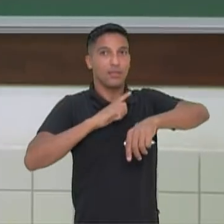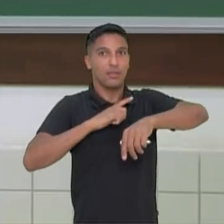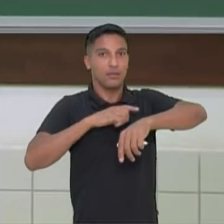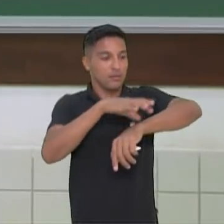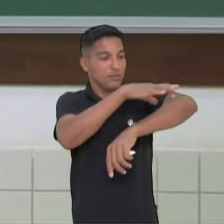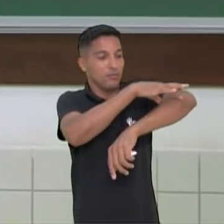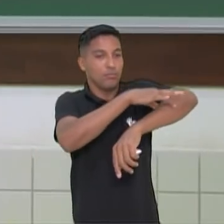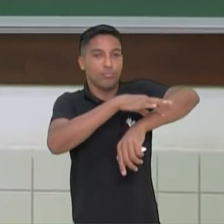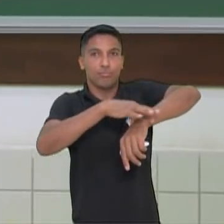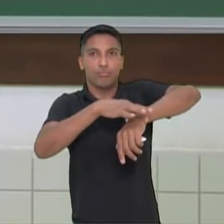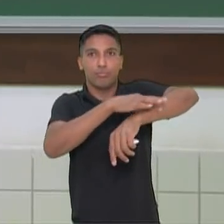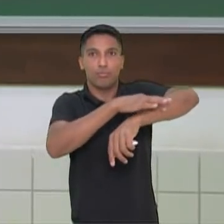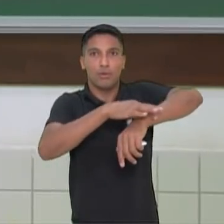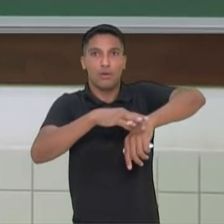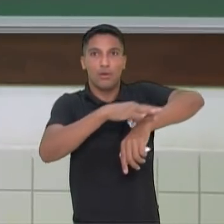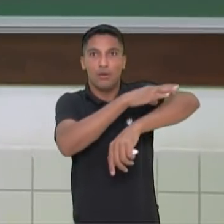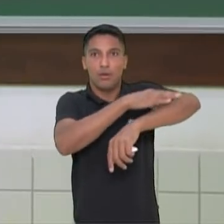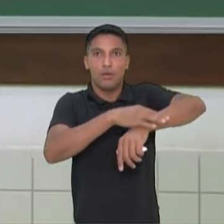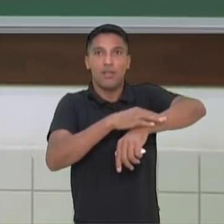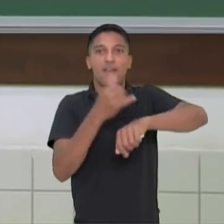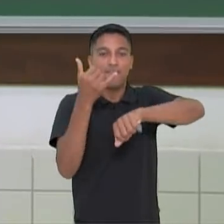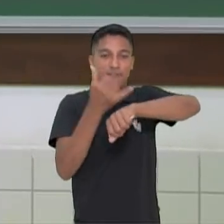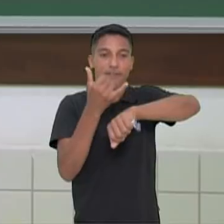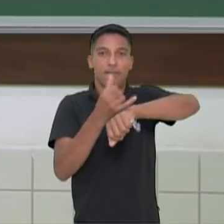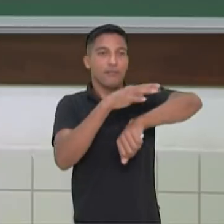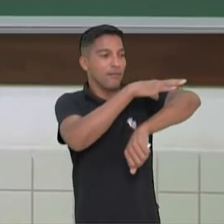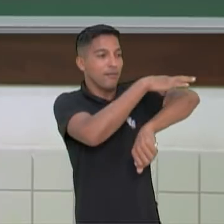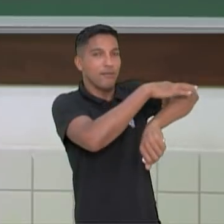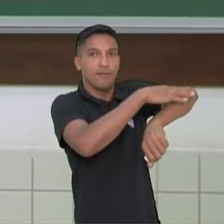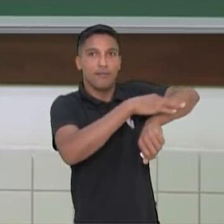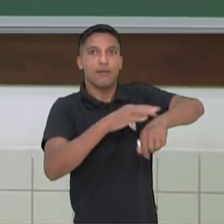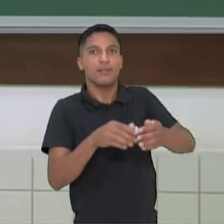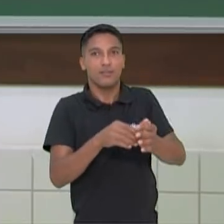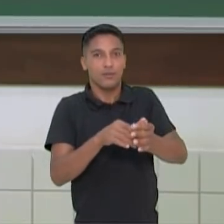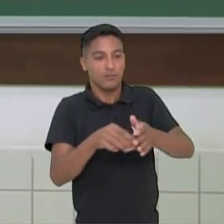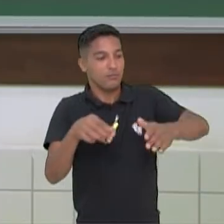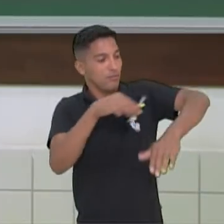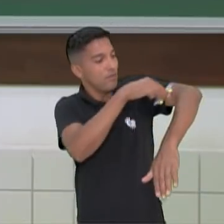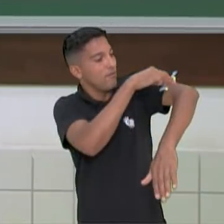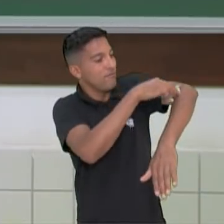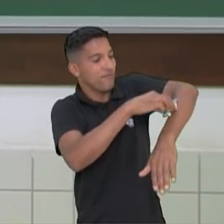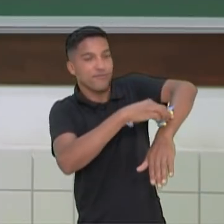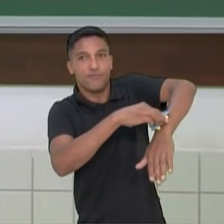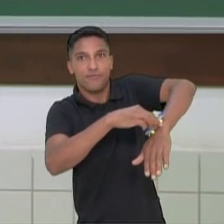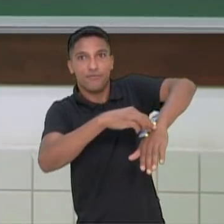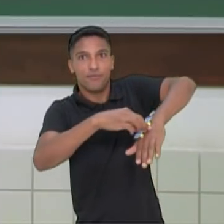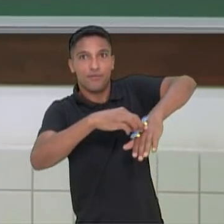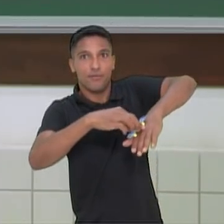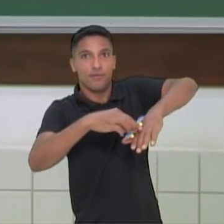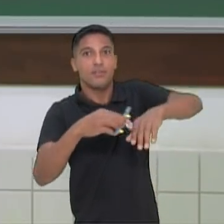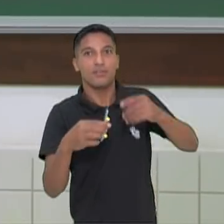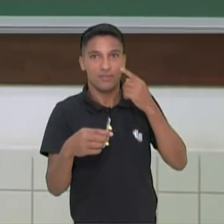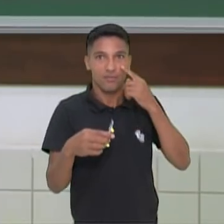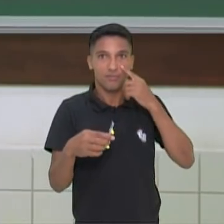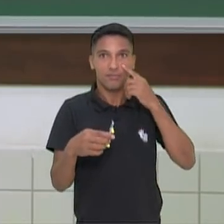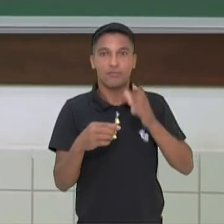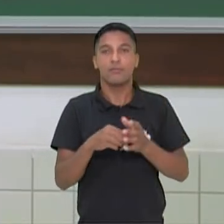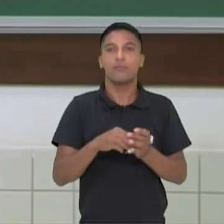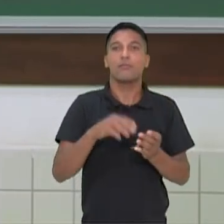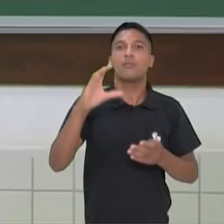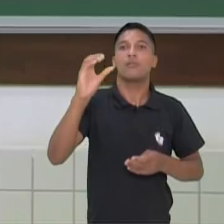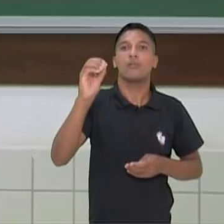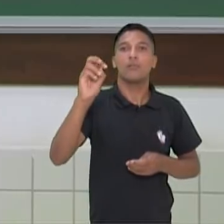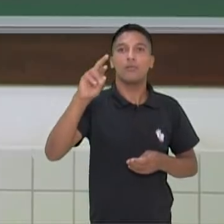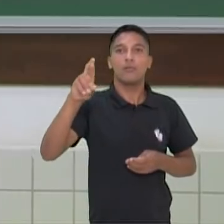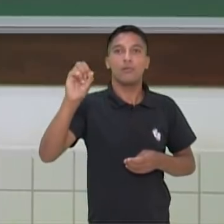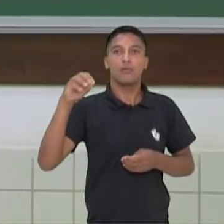vê muitos skatistas, né, fazendo aquele deslize, o slide pelo corrimão, ok? Então só para a gente,